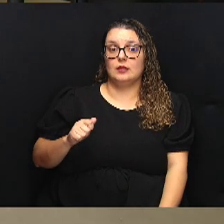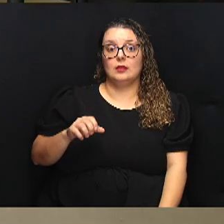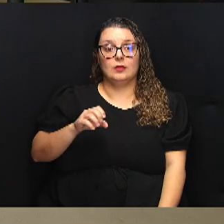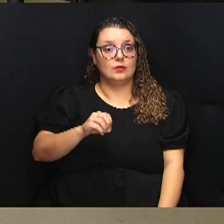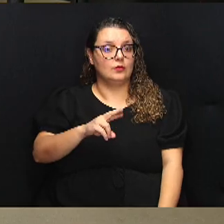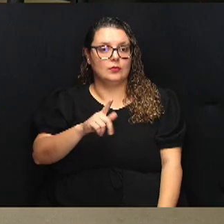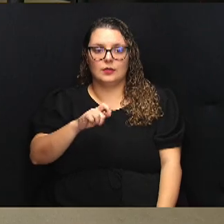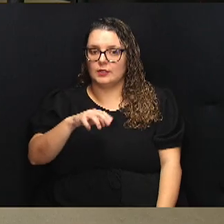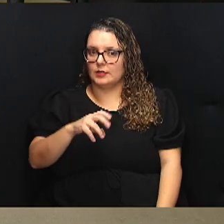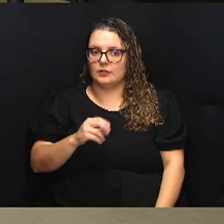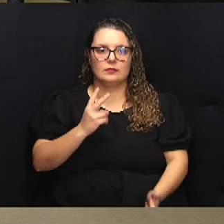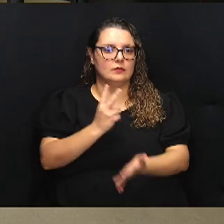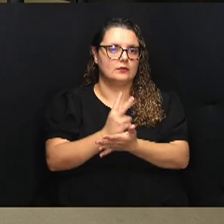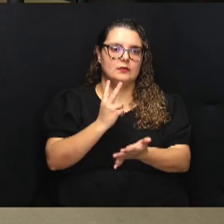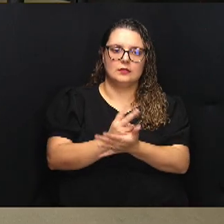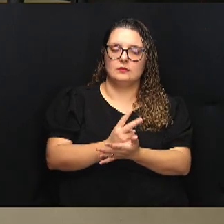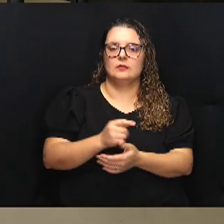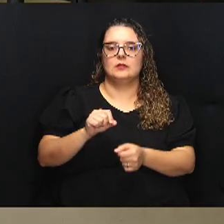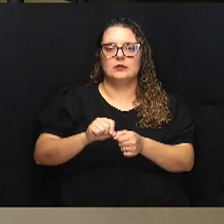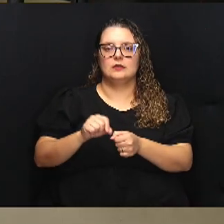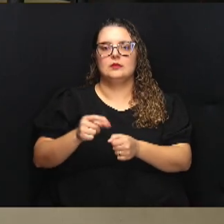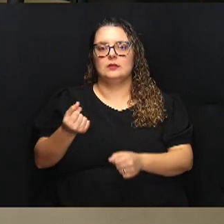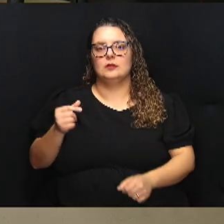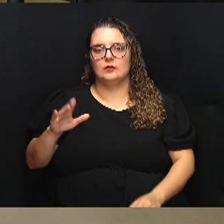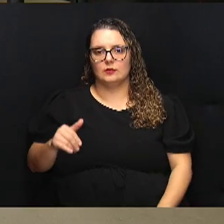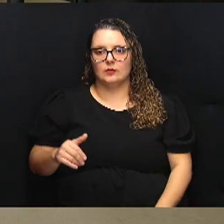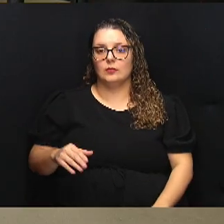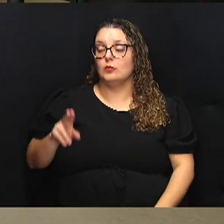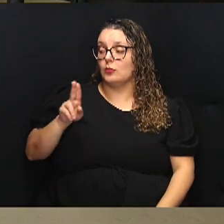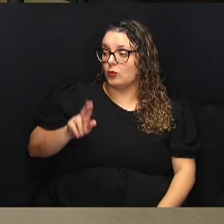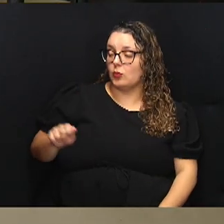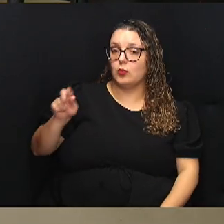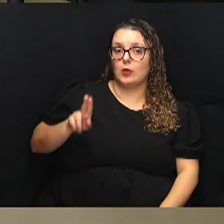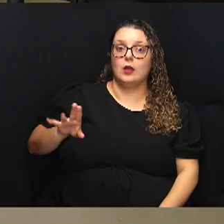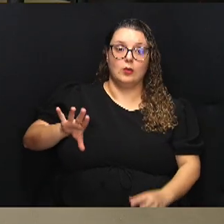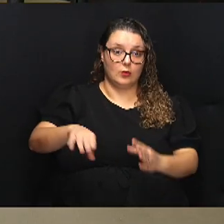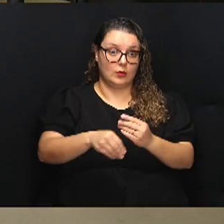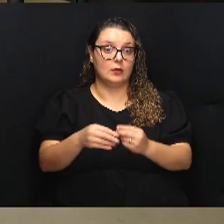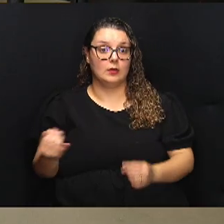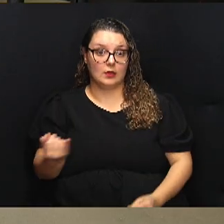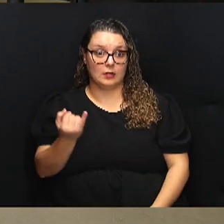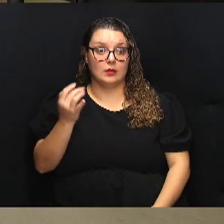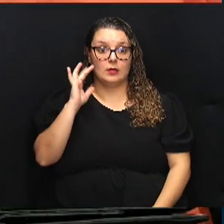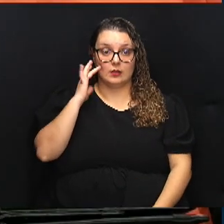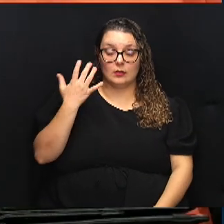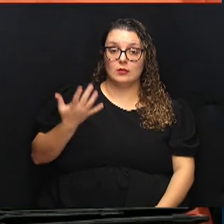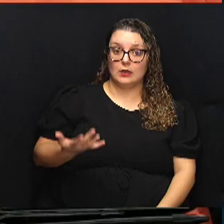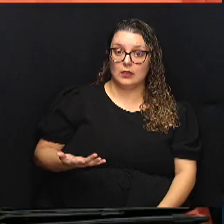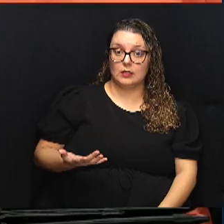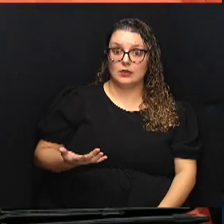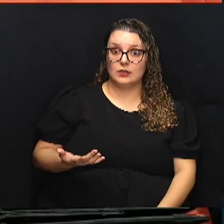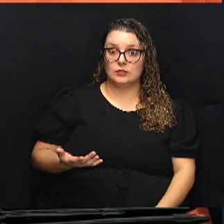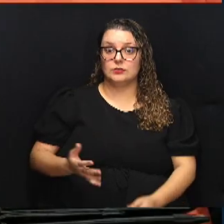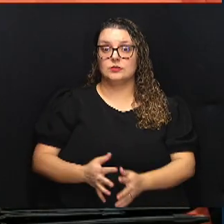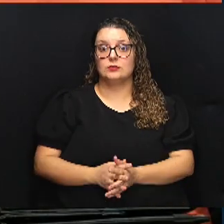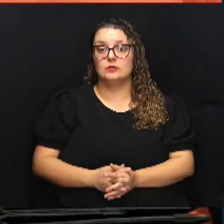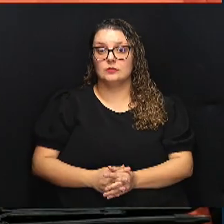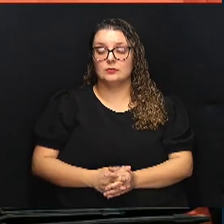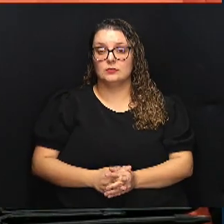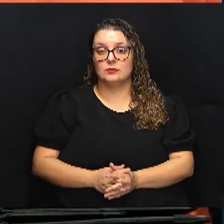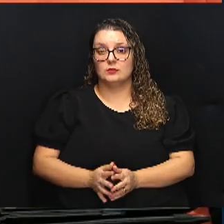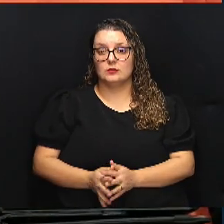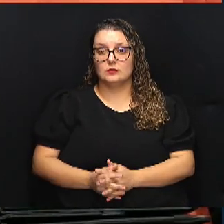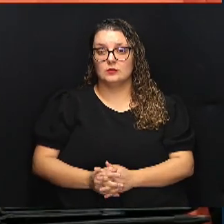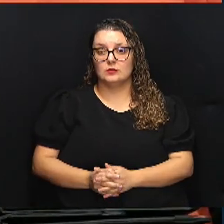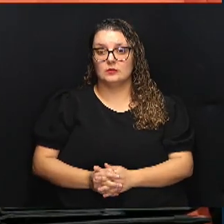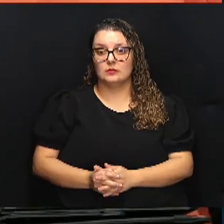fazer sempre e é o mais barato. Uau! Um complemento Vamos lá. importante que eu acho é,